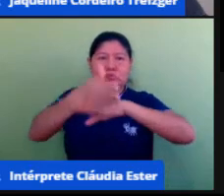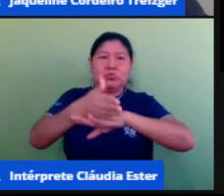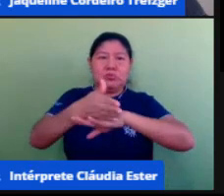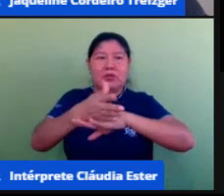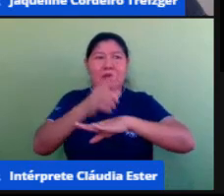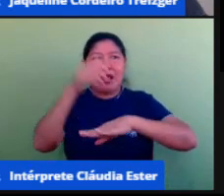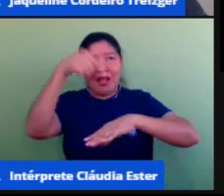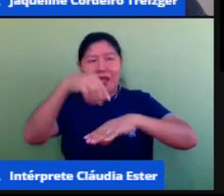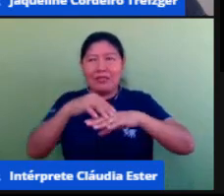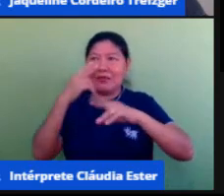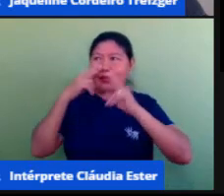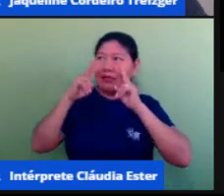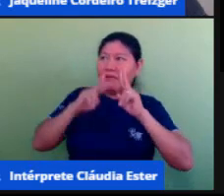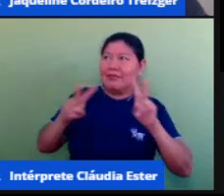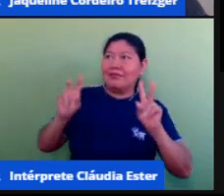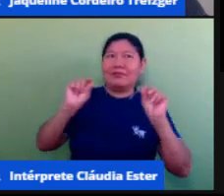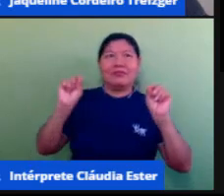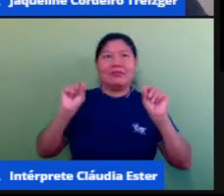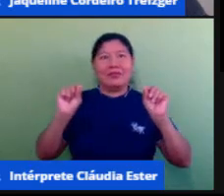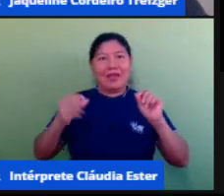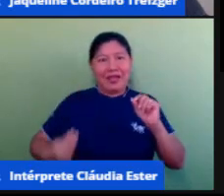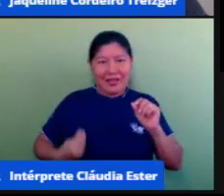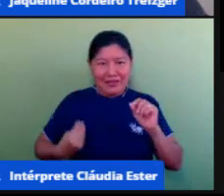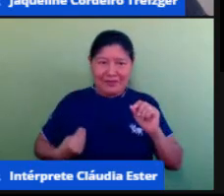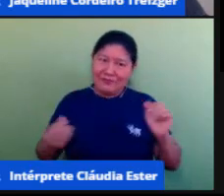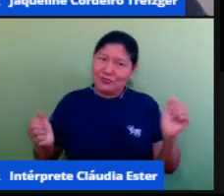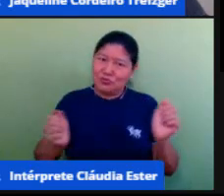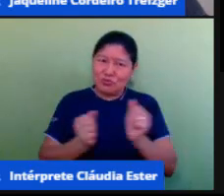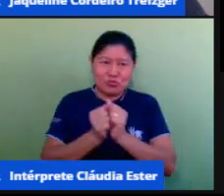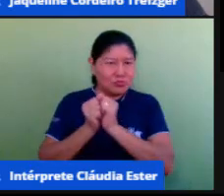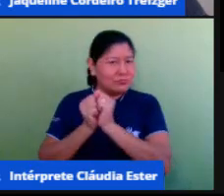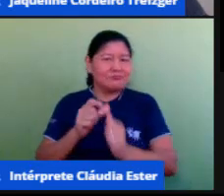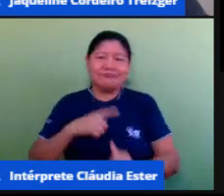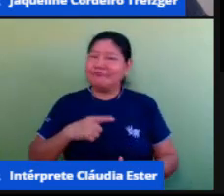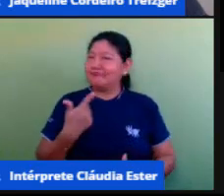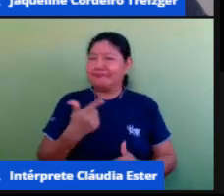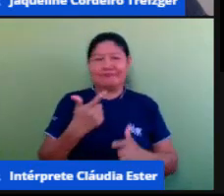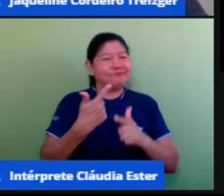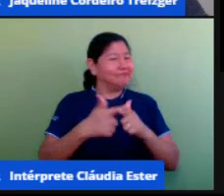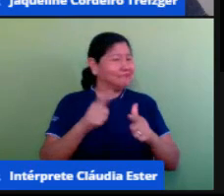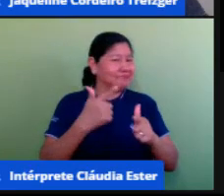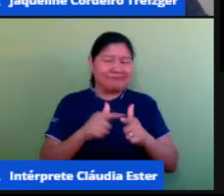dentro, eles viram que conviver não era nenhum bicho de 7 cabeças.